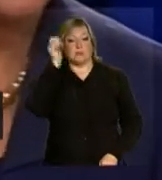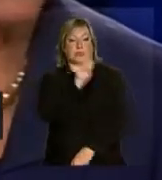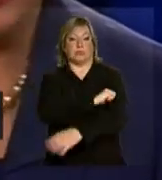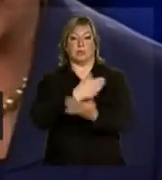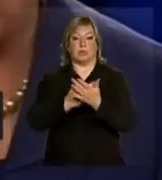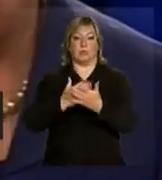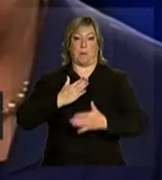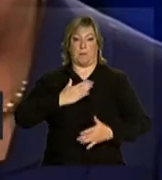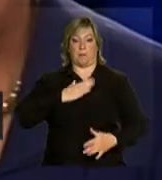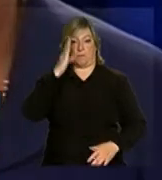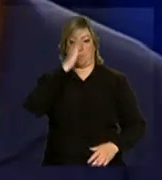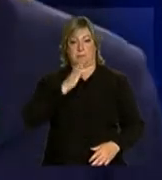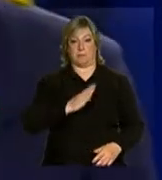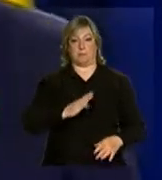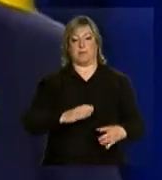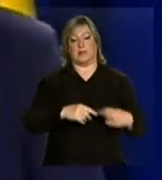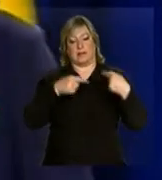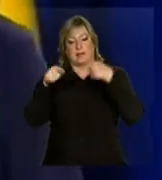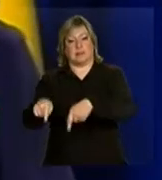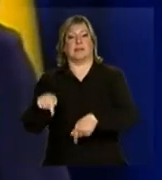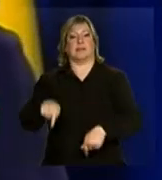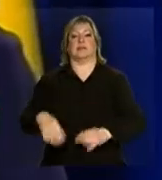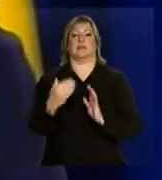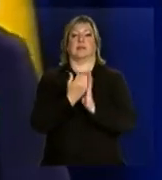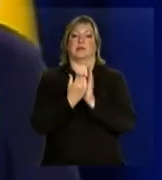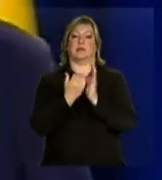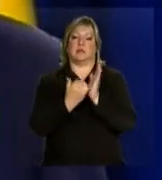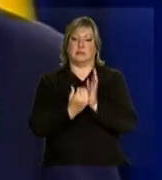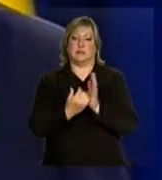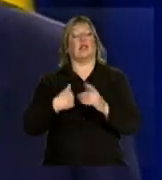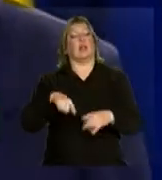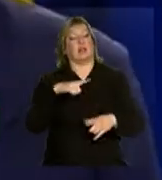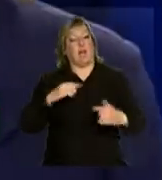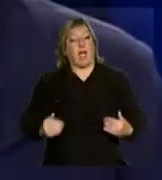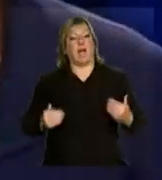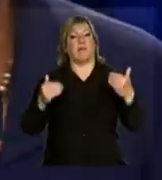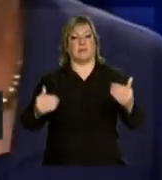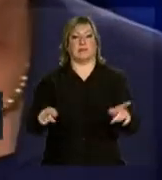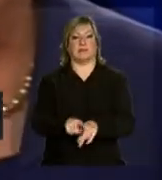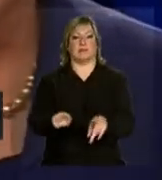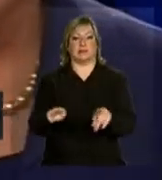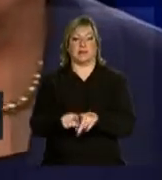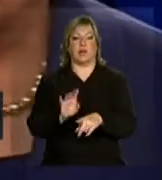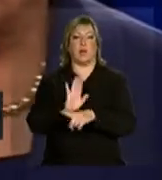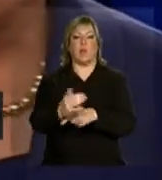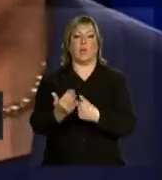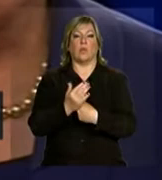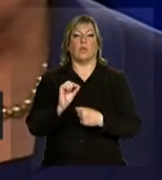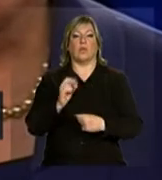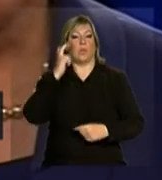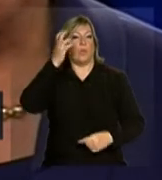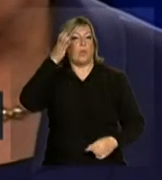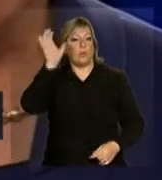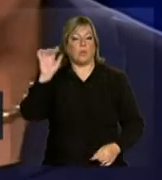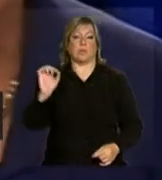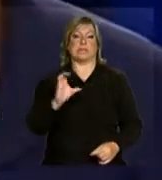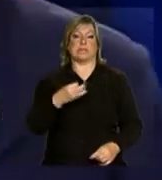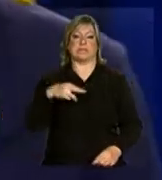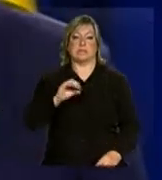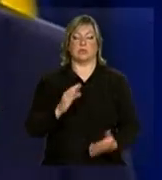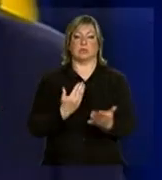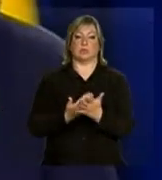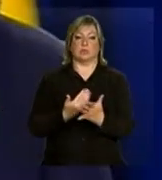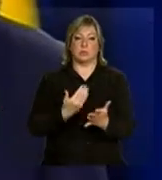país nesse programa. Temos avançado também na cooperação cultural. O Centro de Estudos Brasileiros